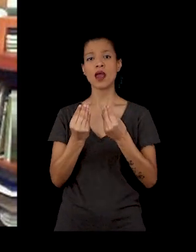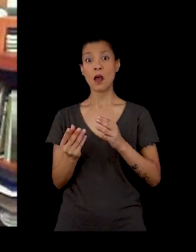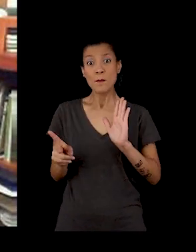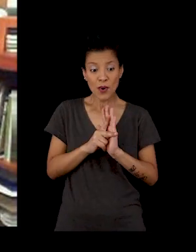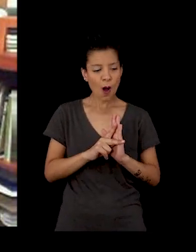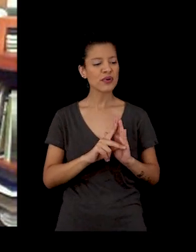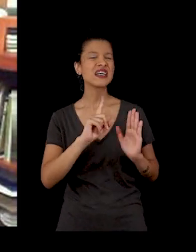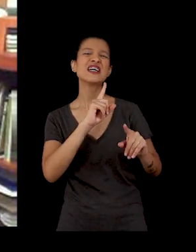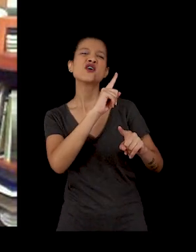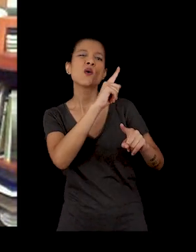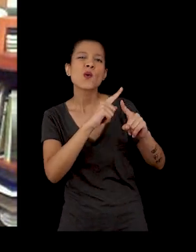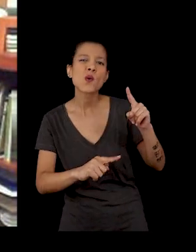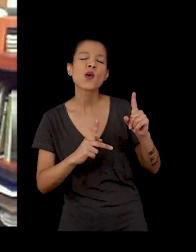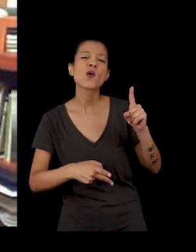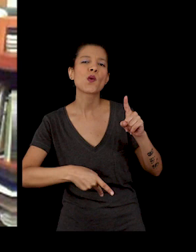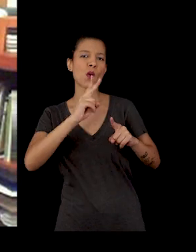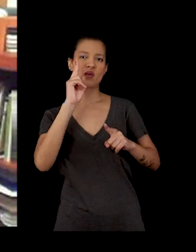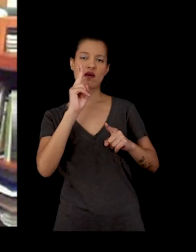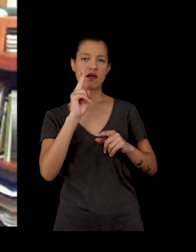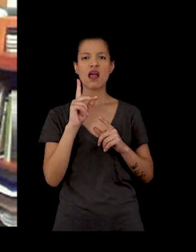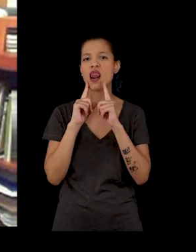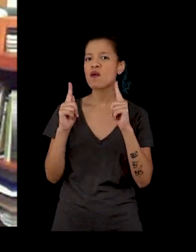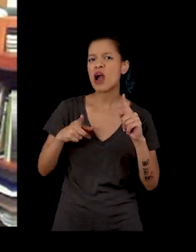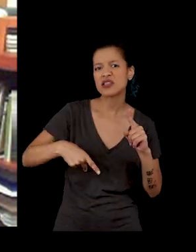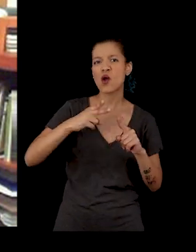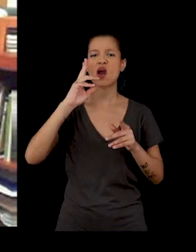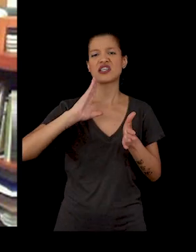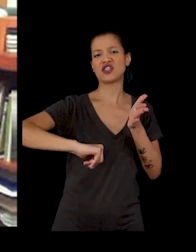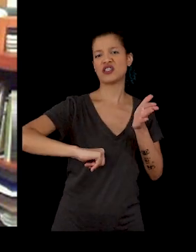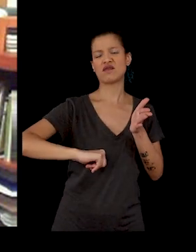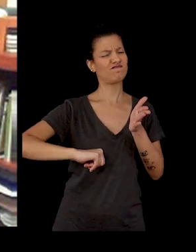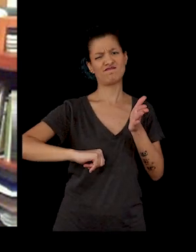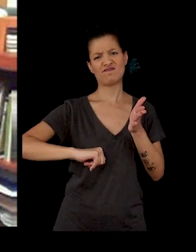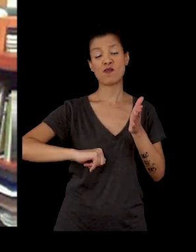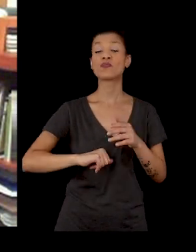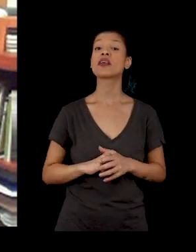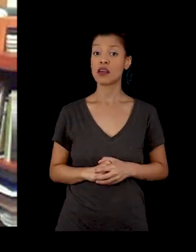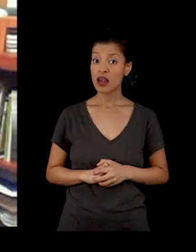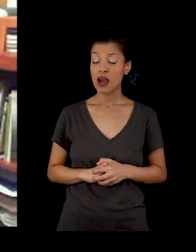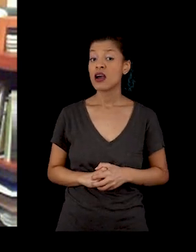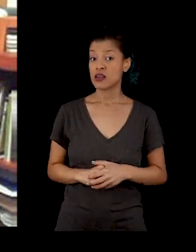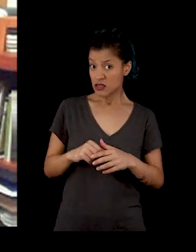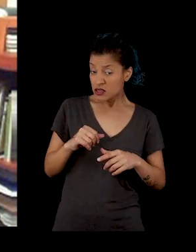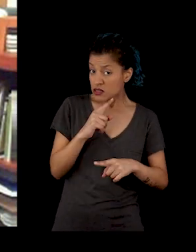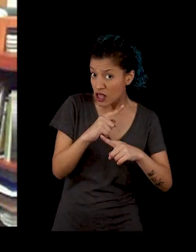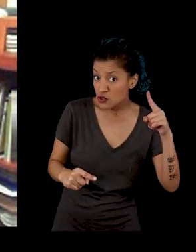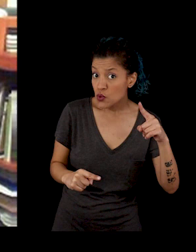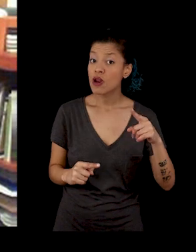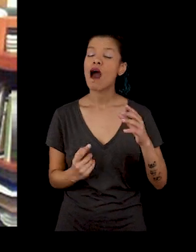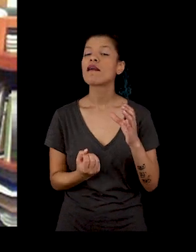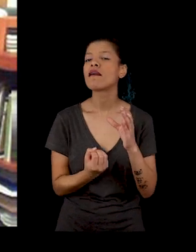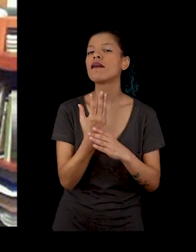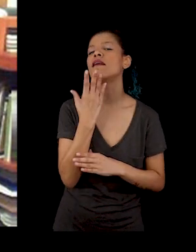você, que ela corta coisas da linguagem. A censura cria a linguagem, quer dizer,